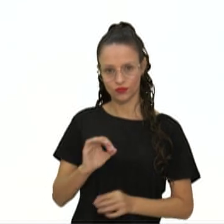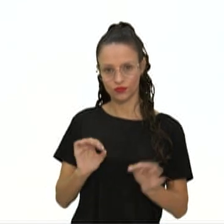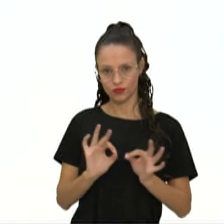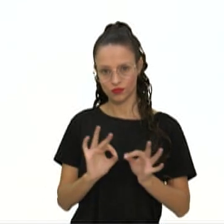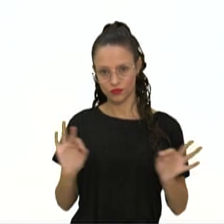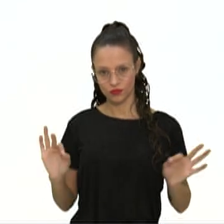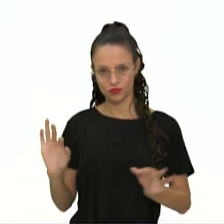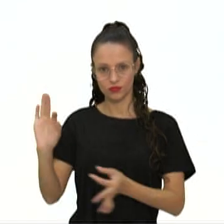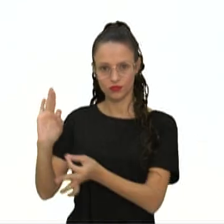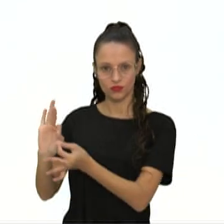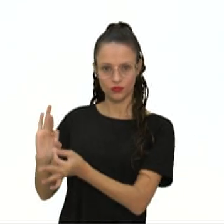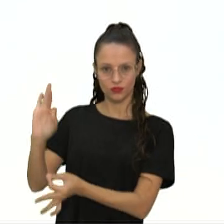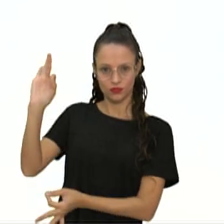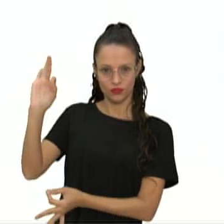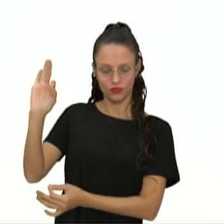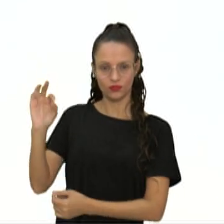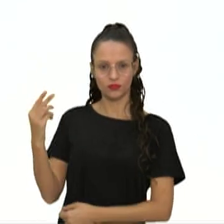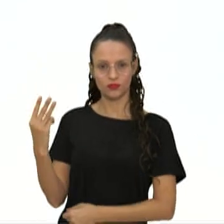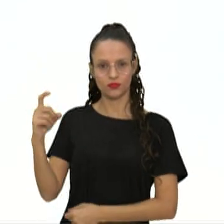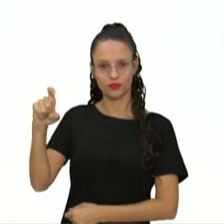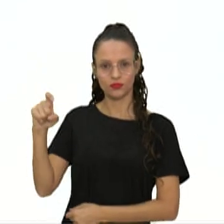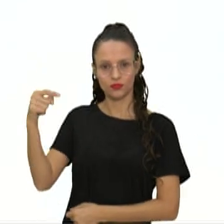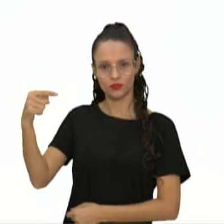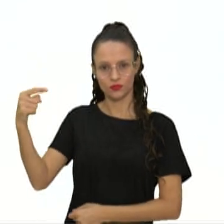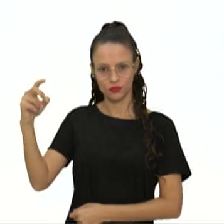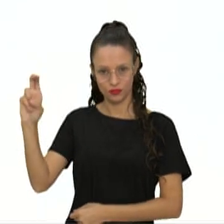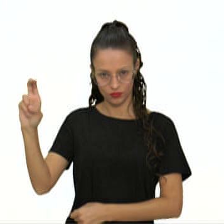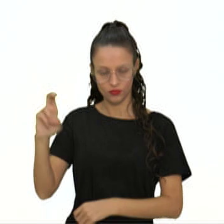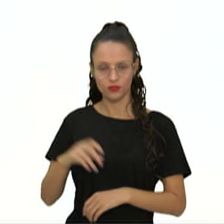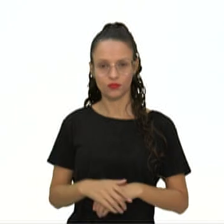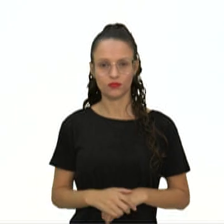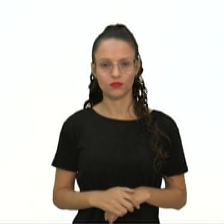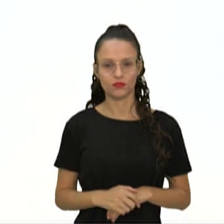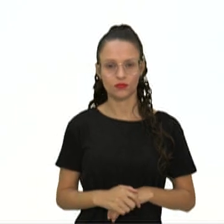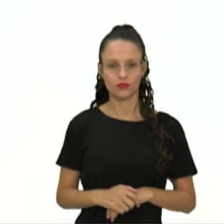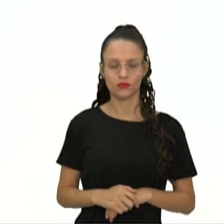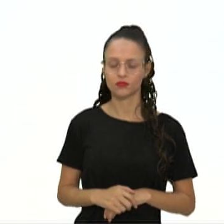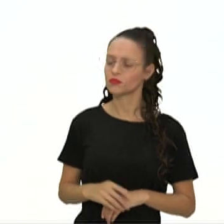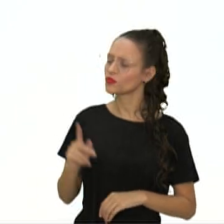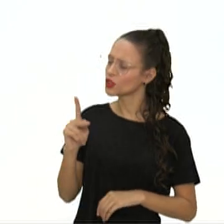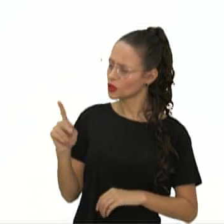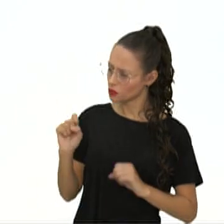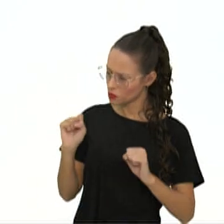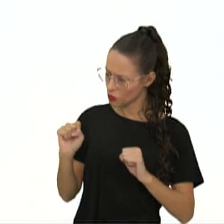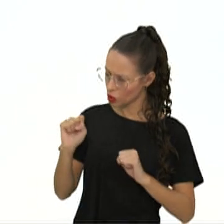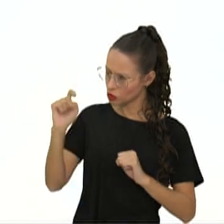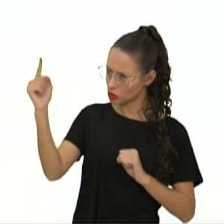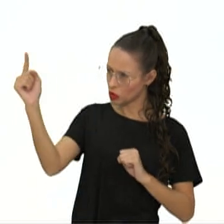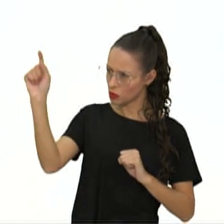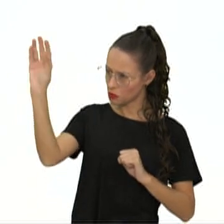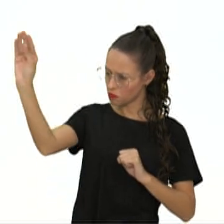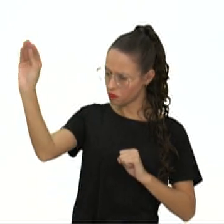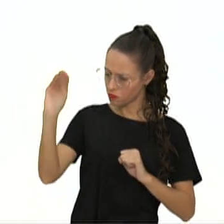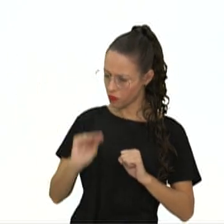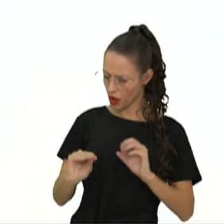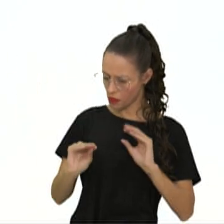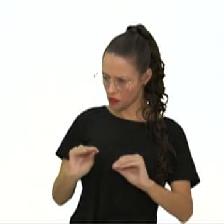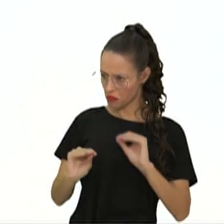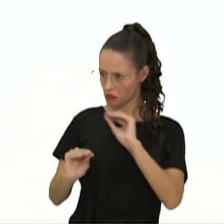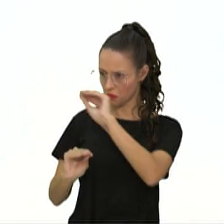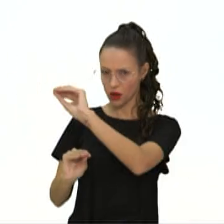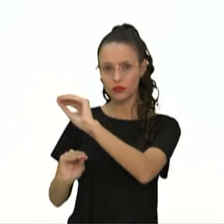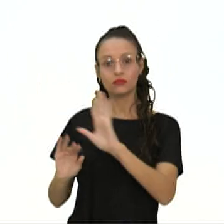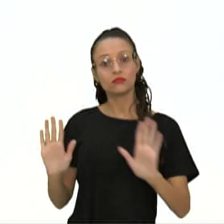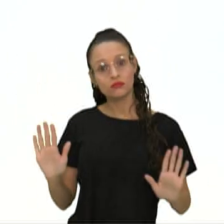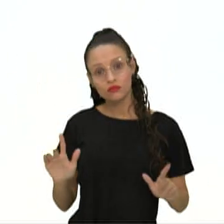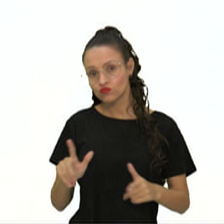embaixo e a largura 3x menos 5 ali na lateral. Professor, mas e se eu fizesse ao contrário, teria problema? Não. Não